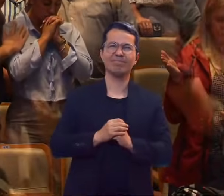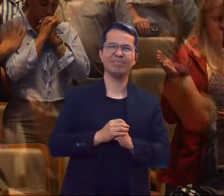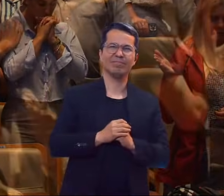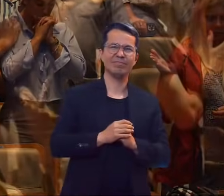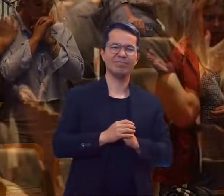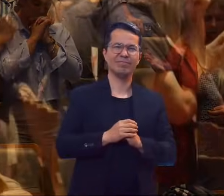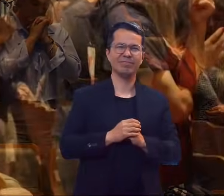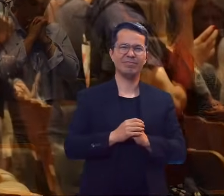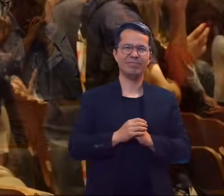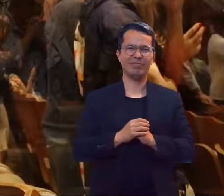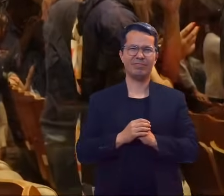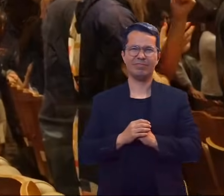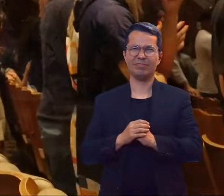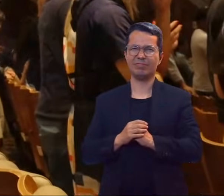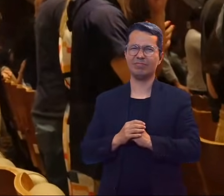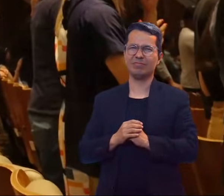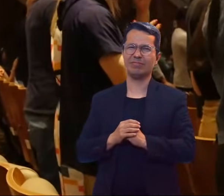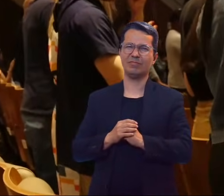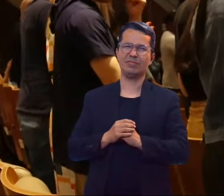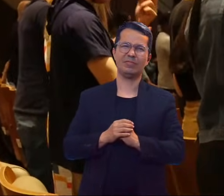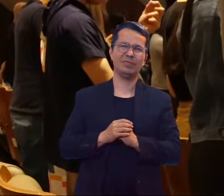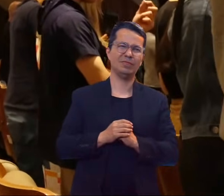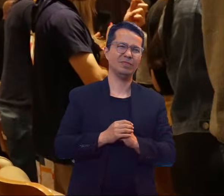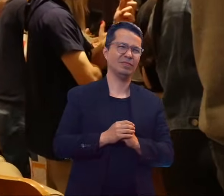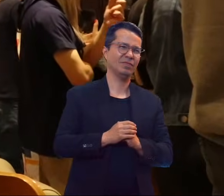Derrama poder do alto.